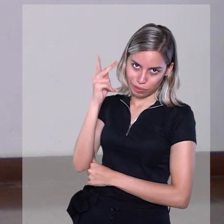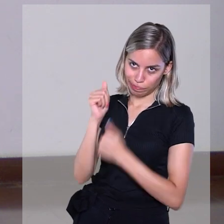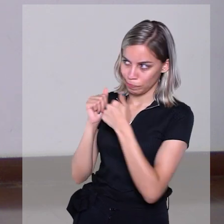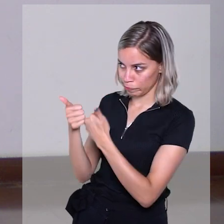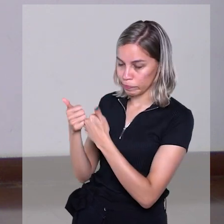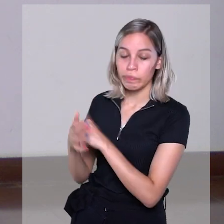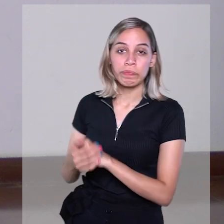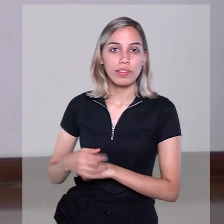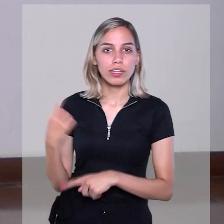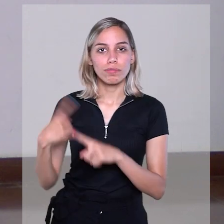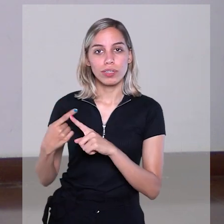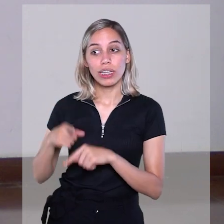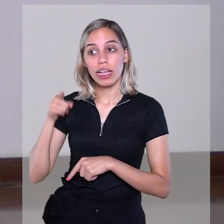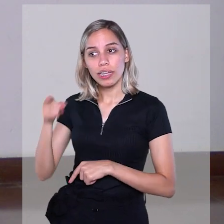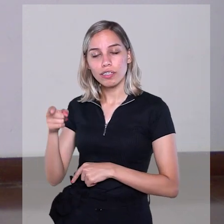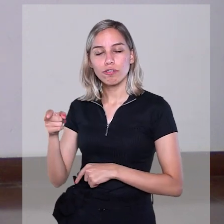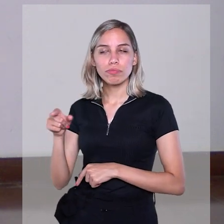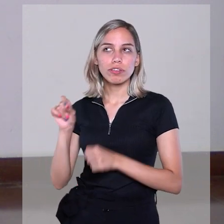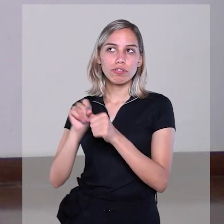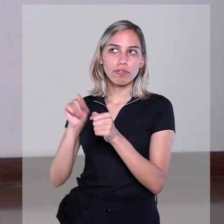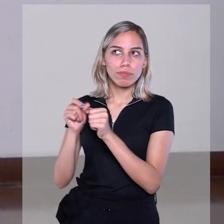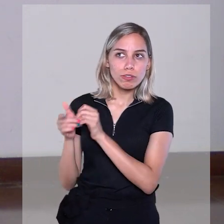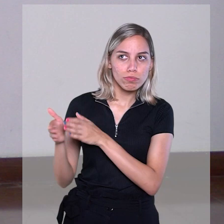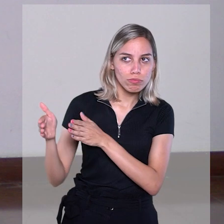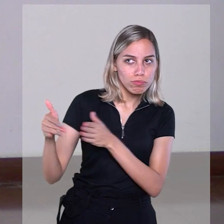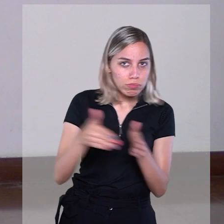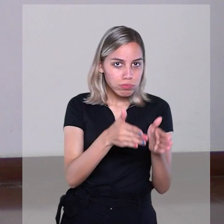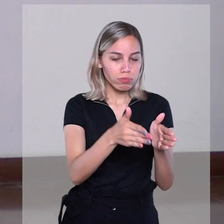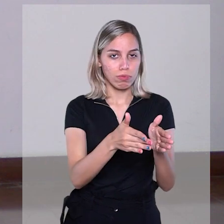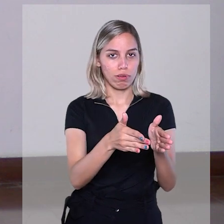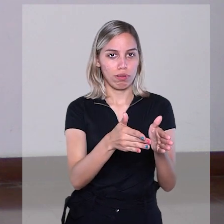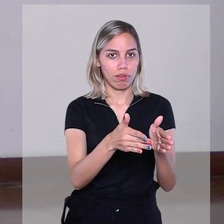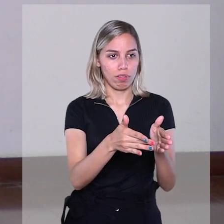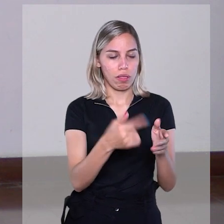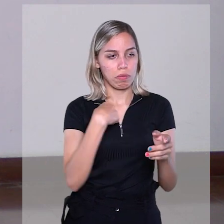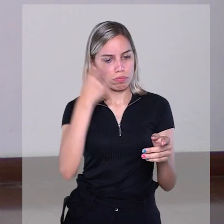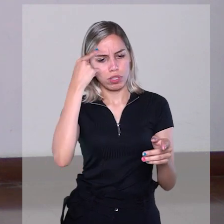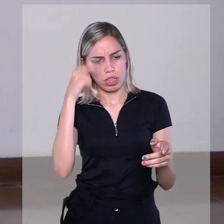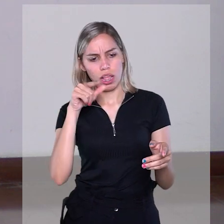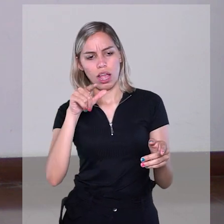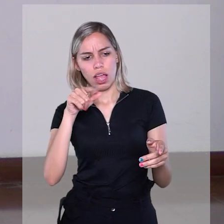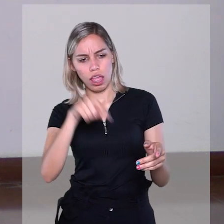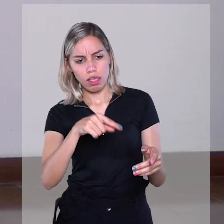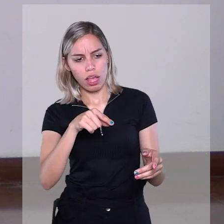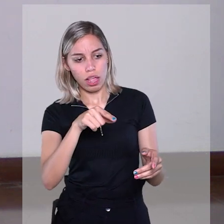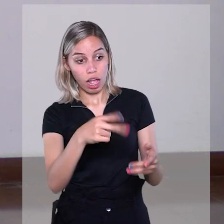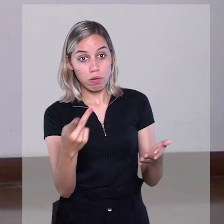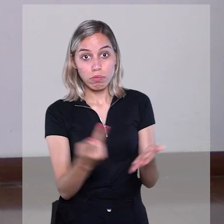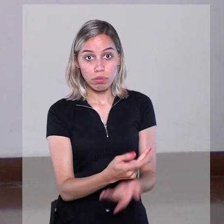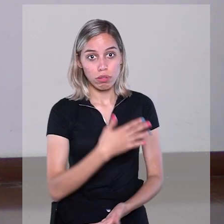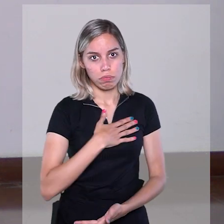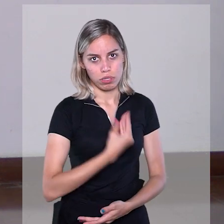tratar como literatura algo que de fato me aconteceu e que, ao me tirar de circulação,